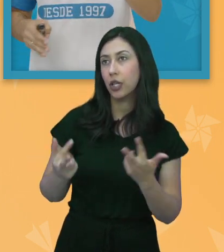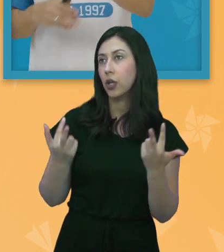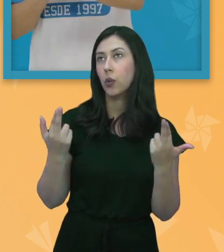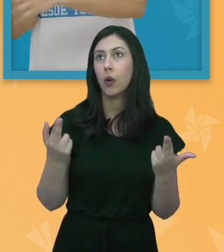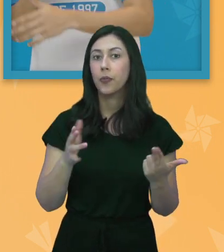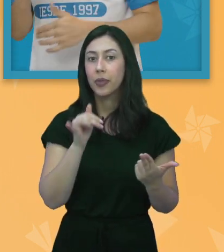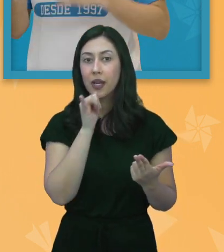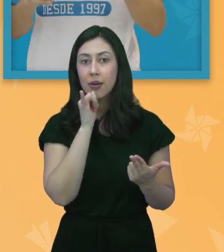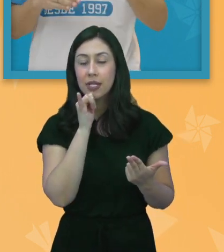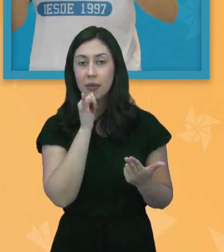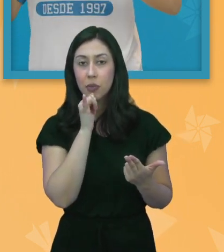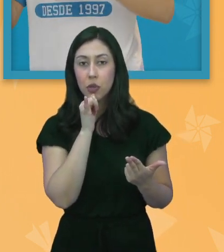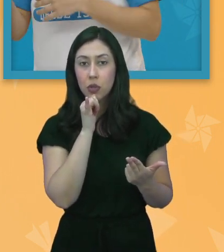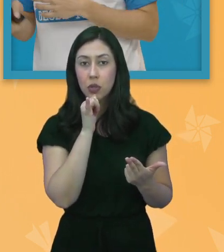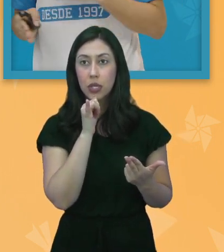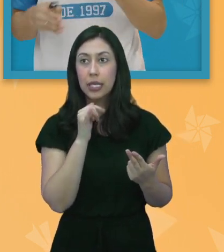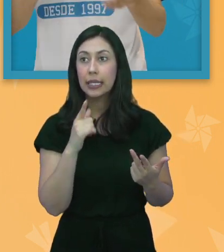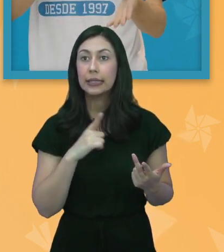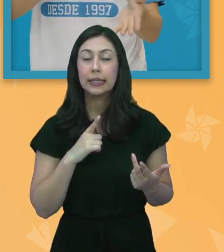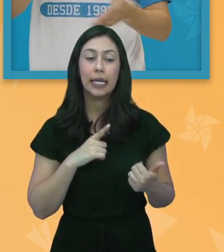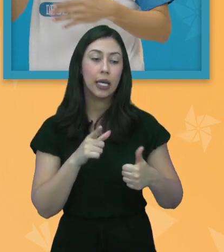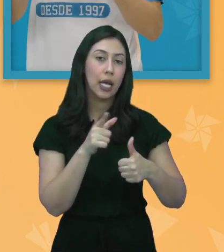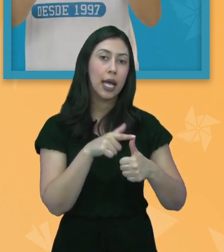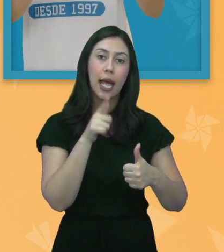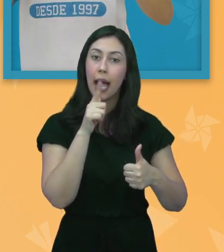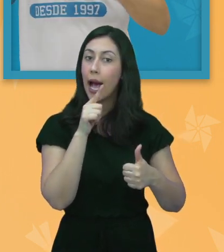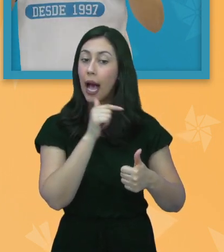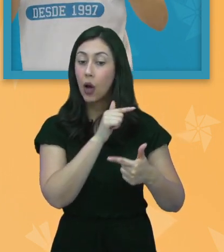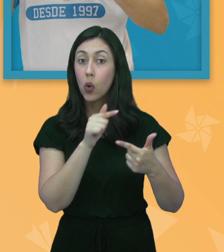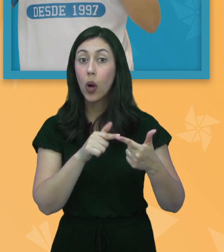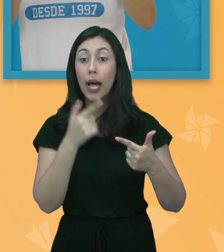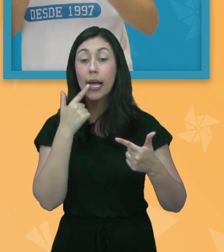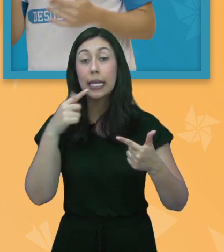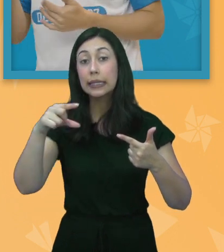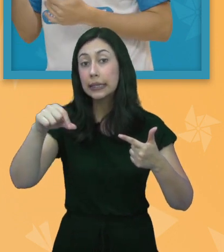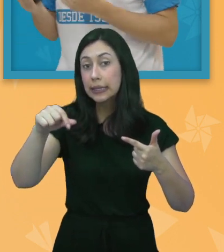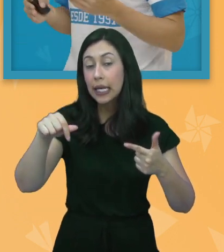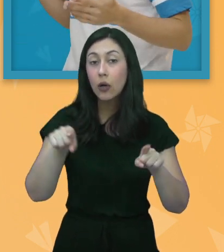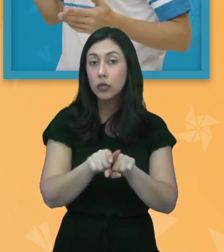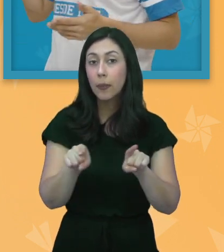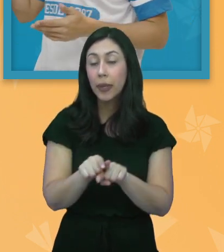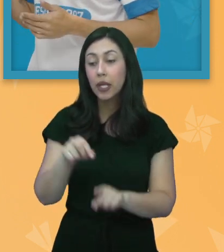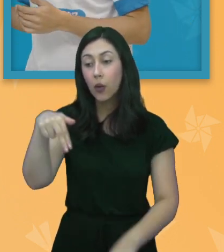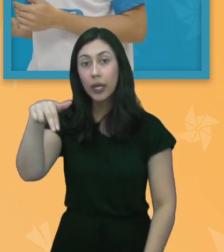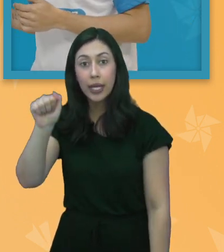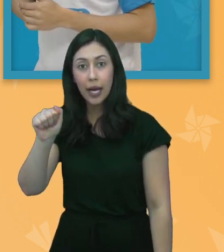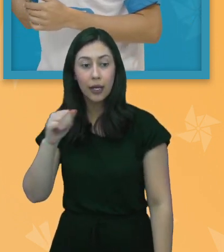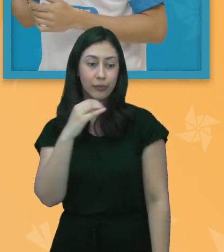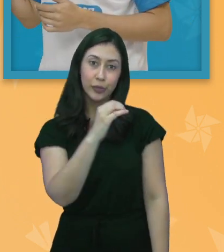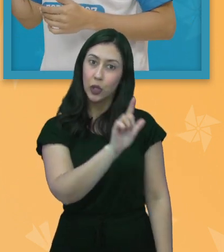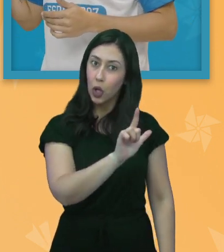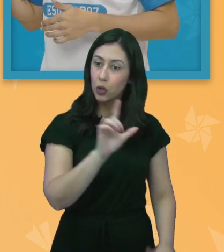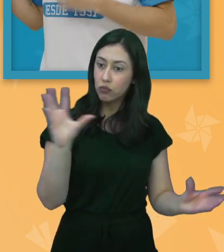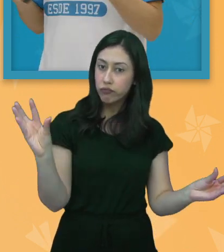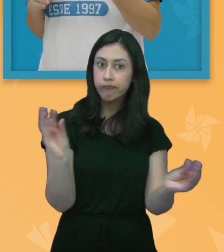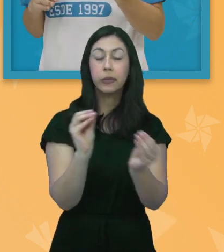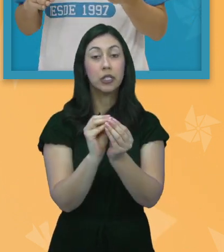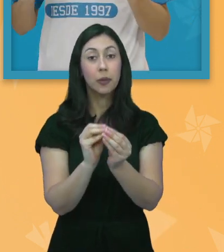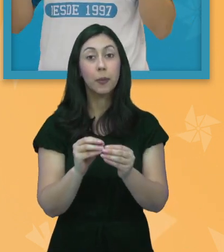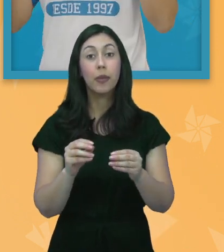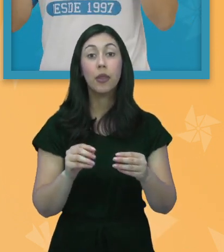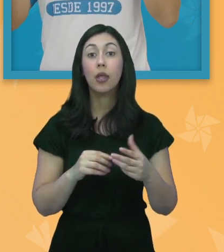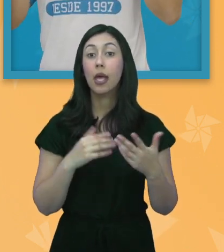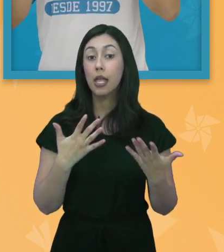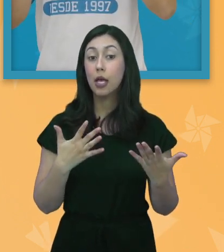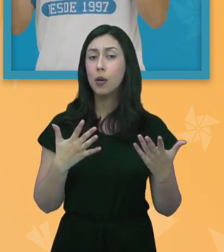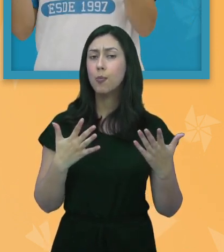o exemplo da água, H2O, existe o sal de cozinha, que é o NaCl, né, sódio e cloro. Já as